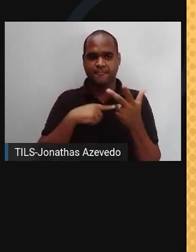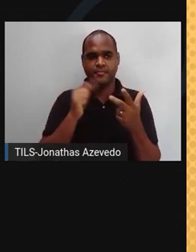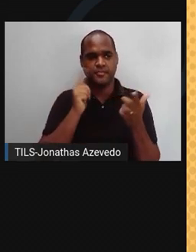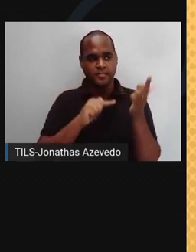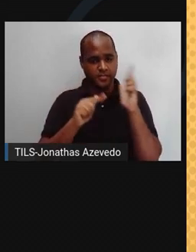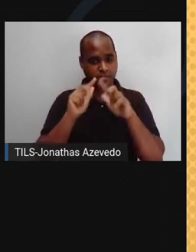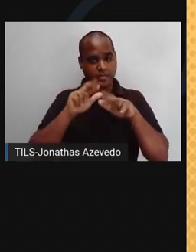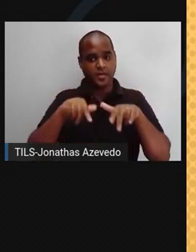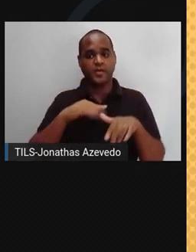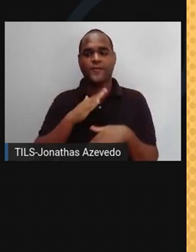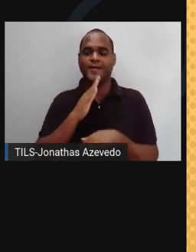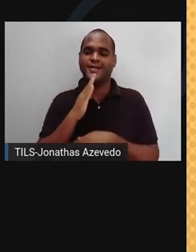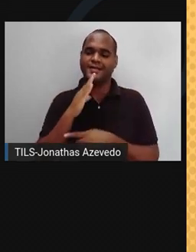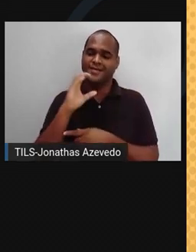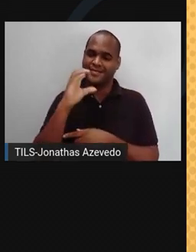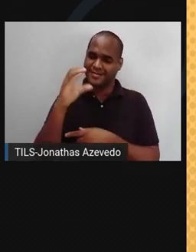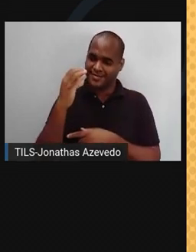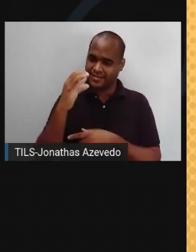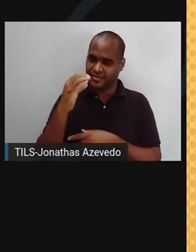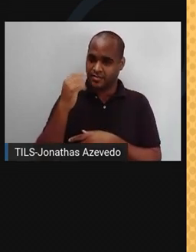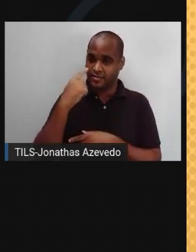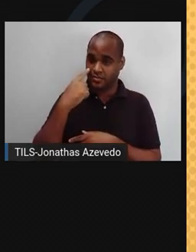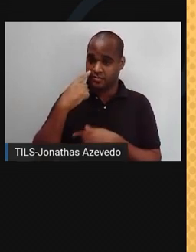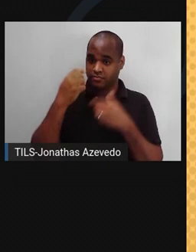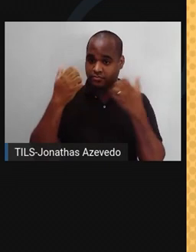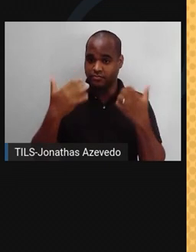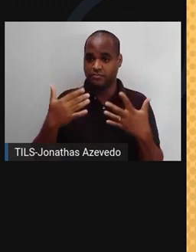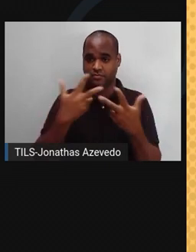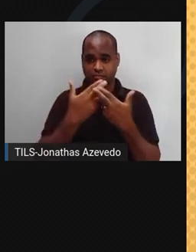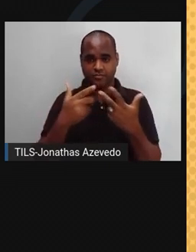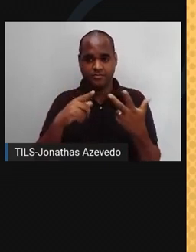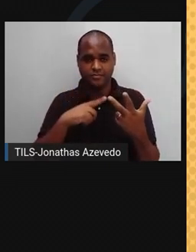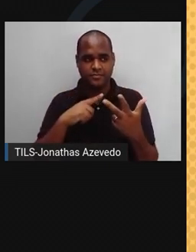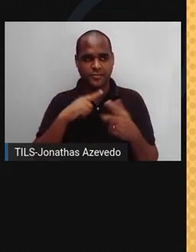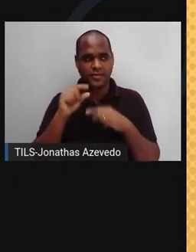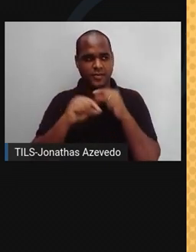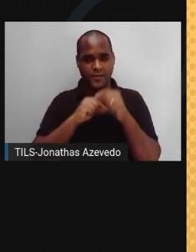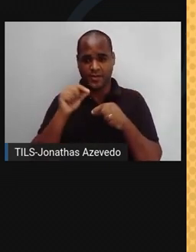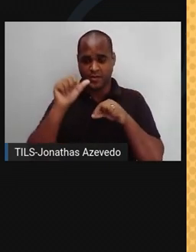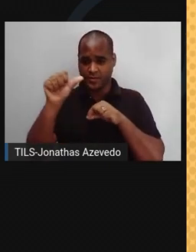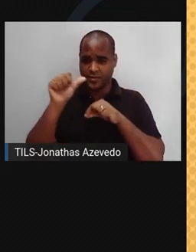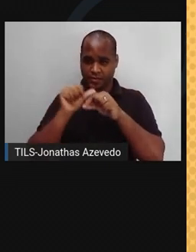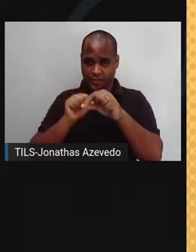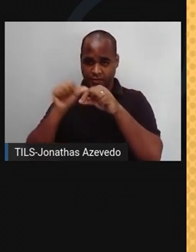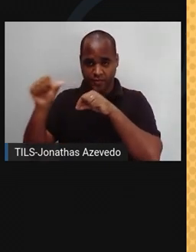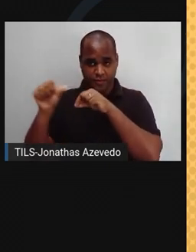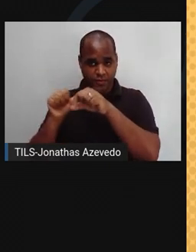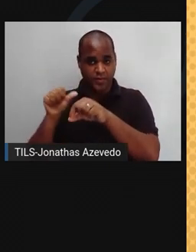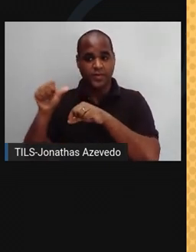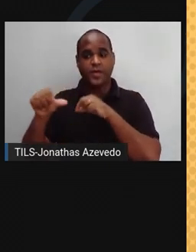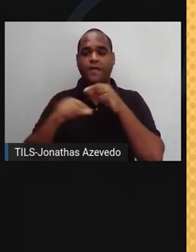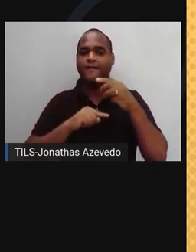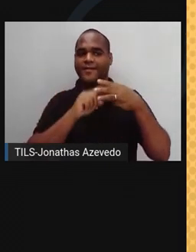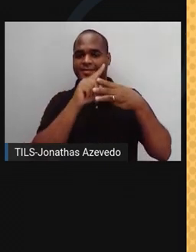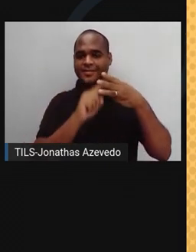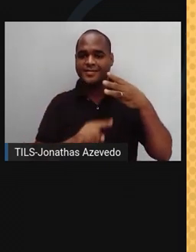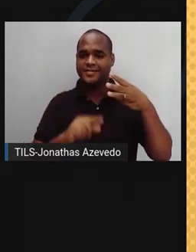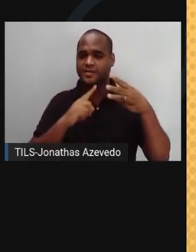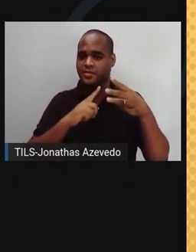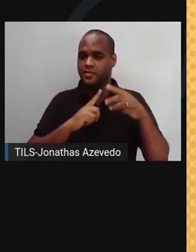conhecer diversas formas de ciência e programas anteriores falamos sobre as mudanças de estado físico da matéria